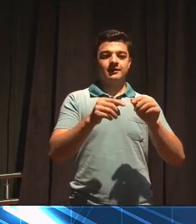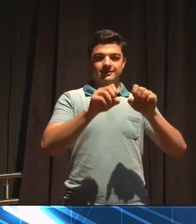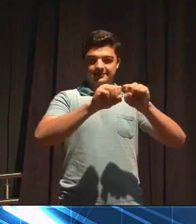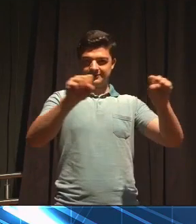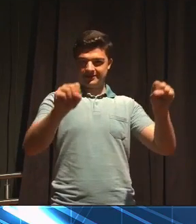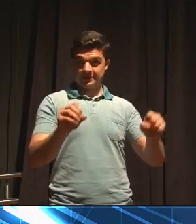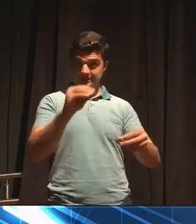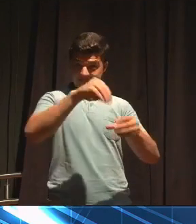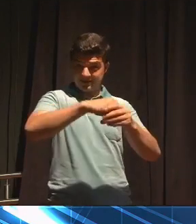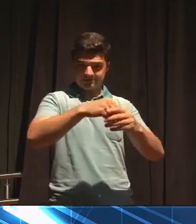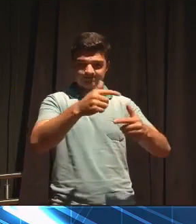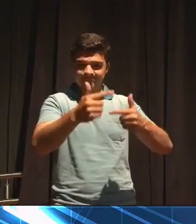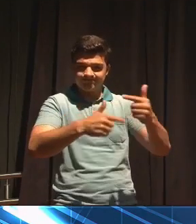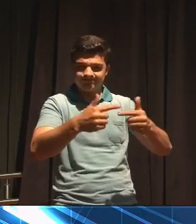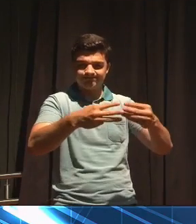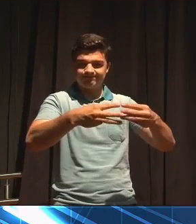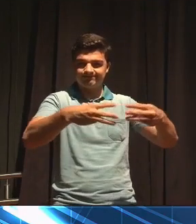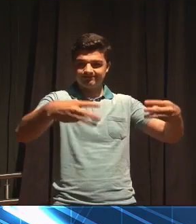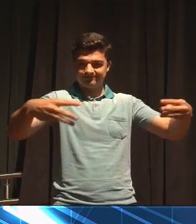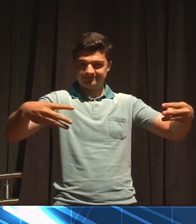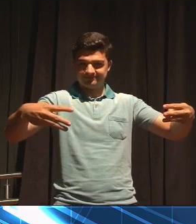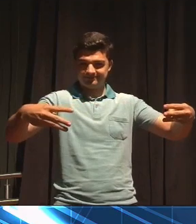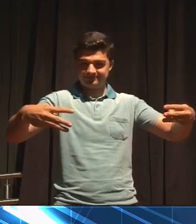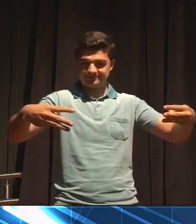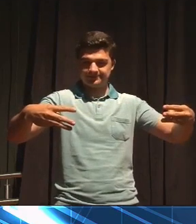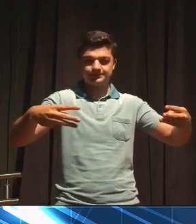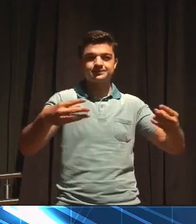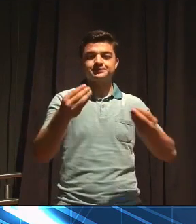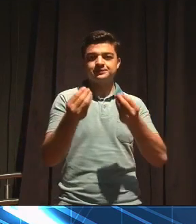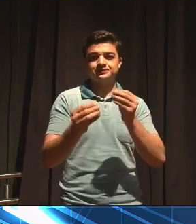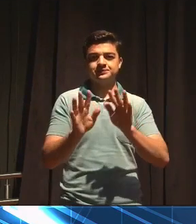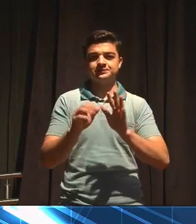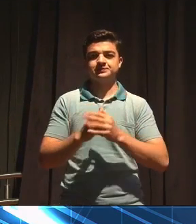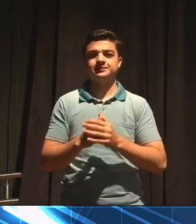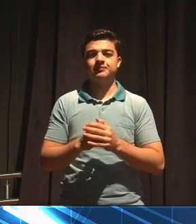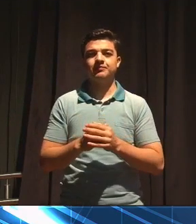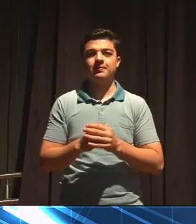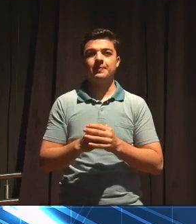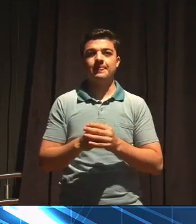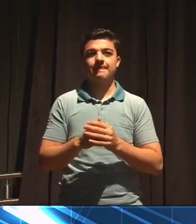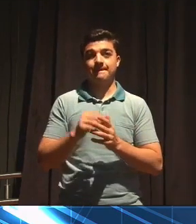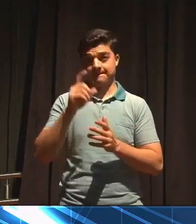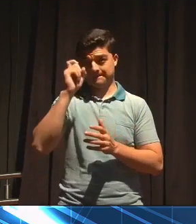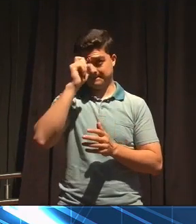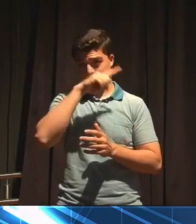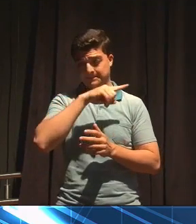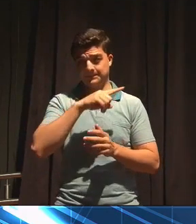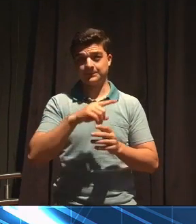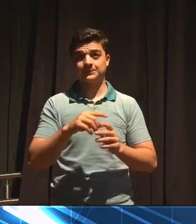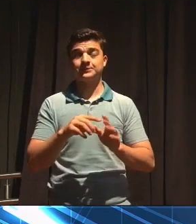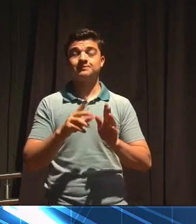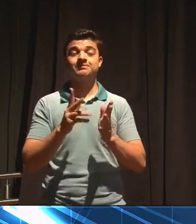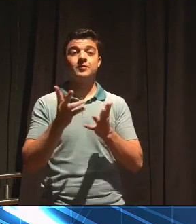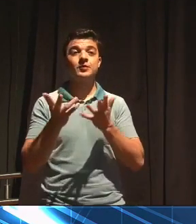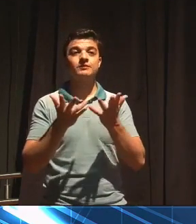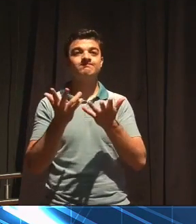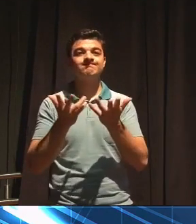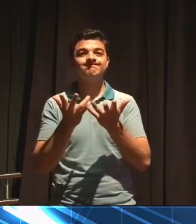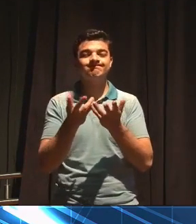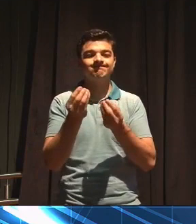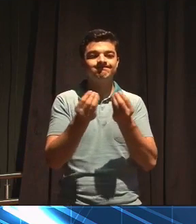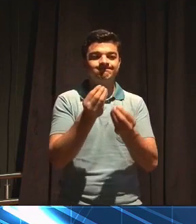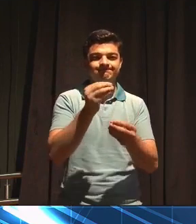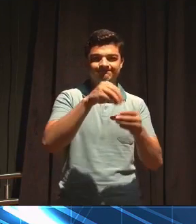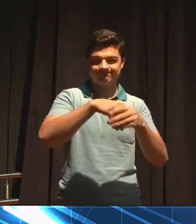nós levamos muito a sério a questão de purismo no começo da adoção, e isso levou a um grande